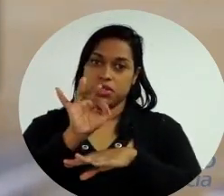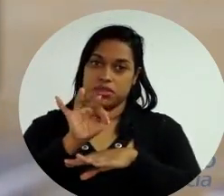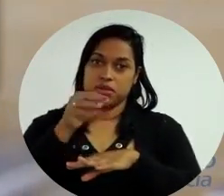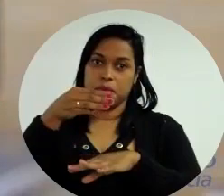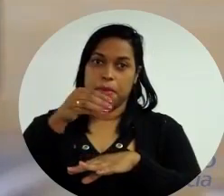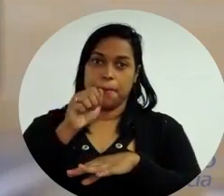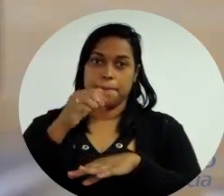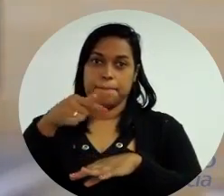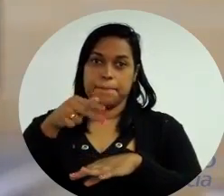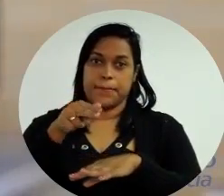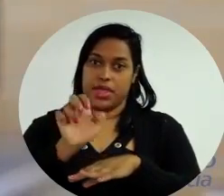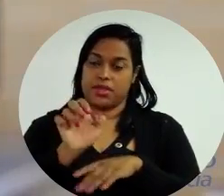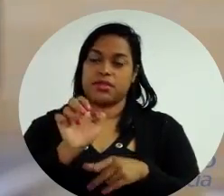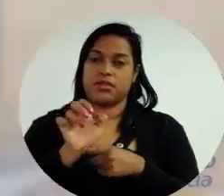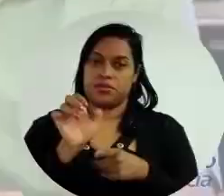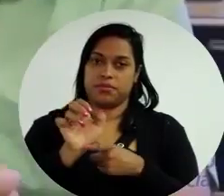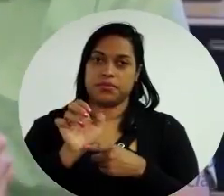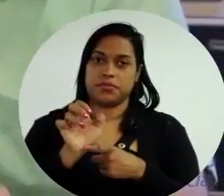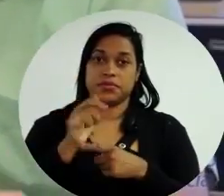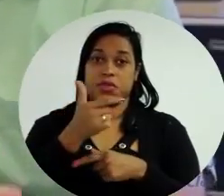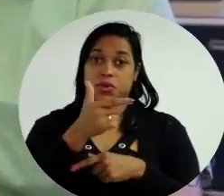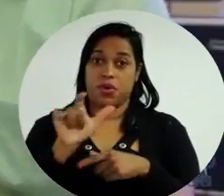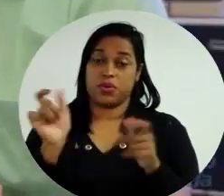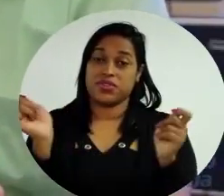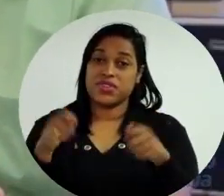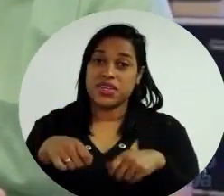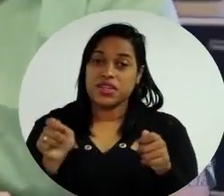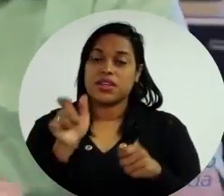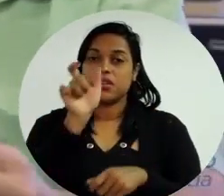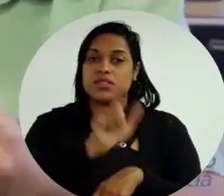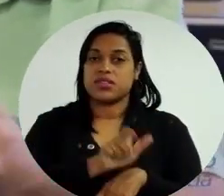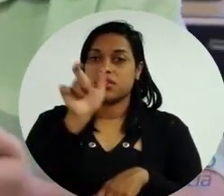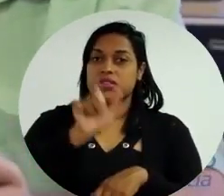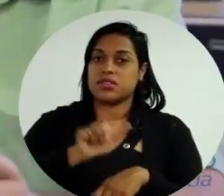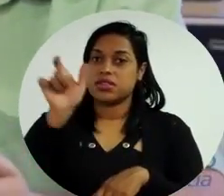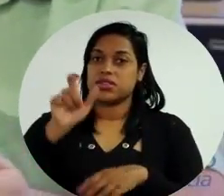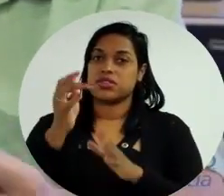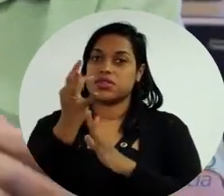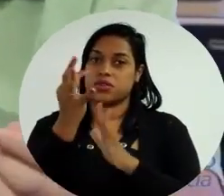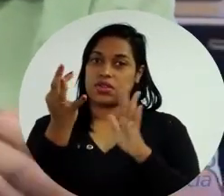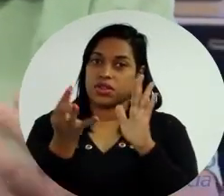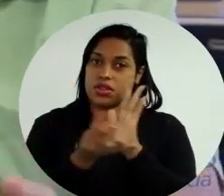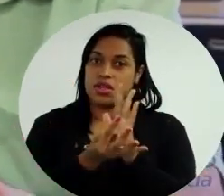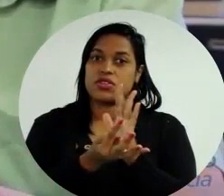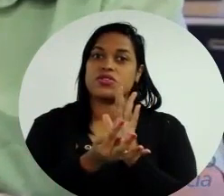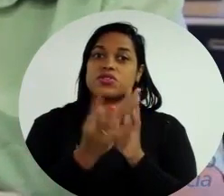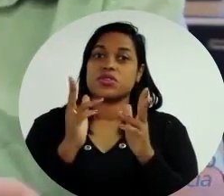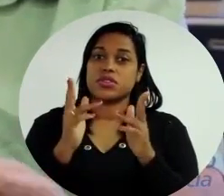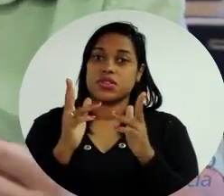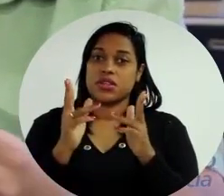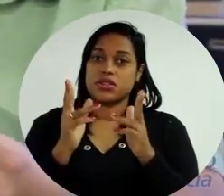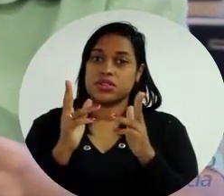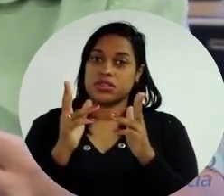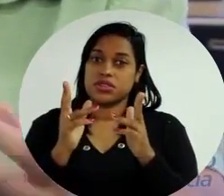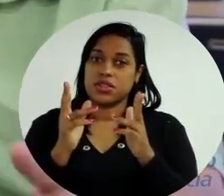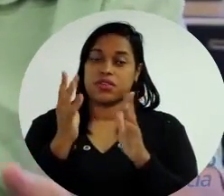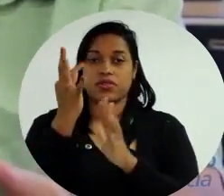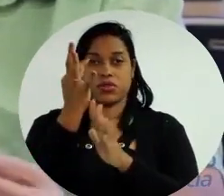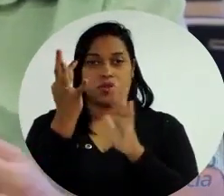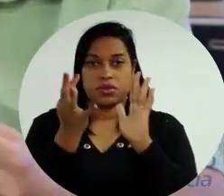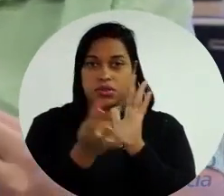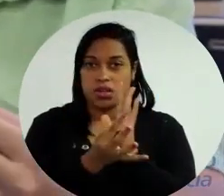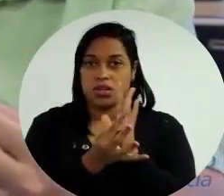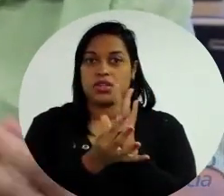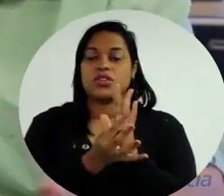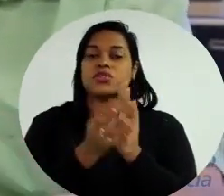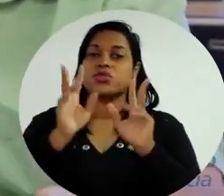código SVG. Uma outra característica dela é colocar textos editáveis. Você pode definir o